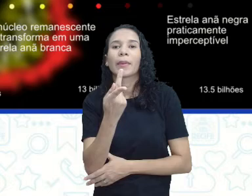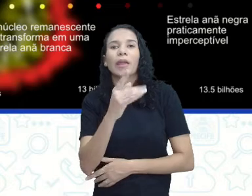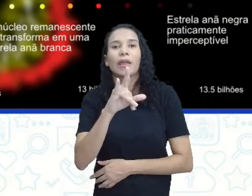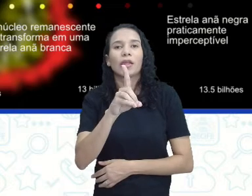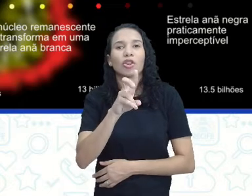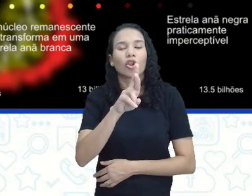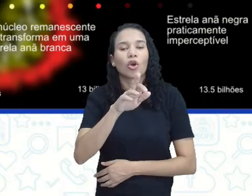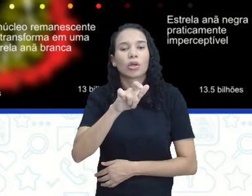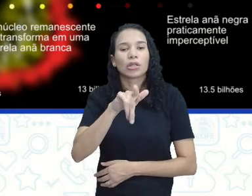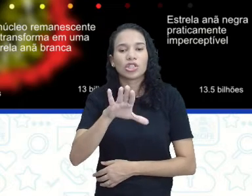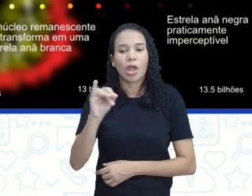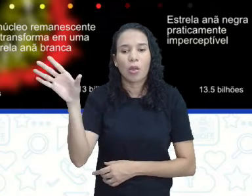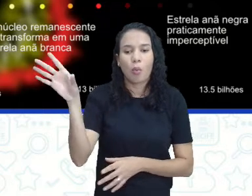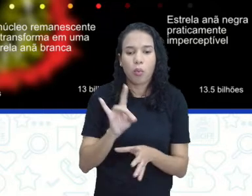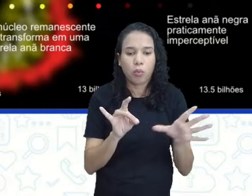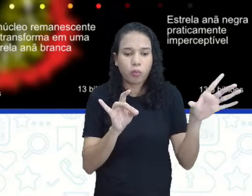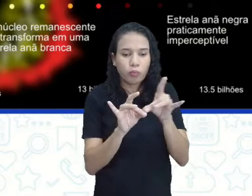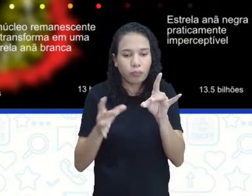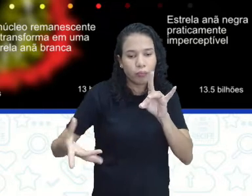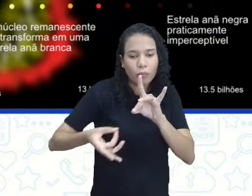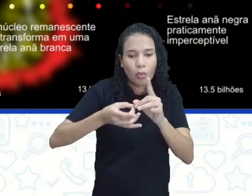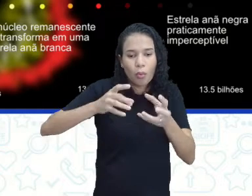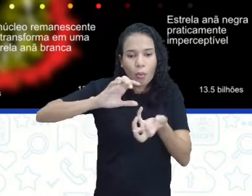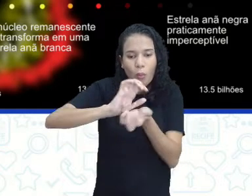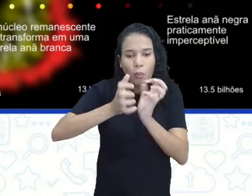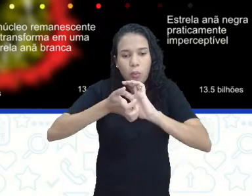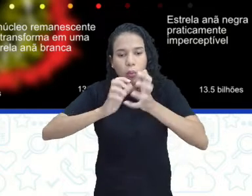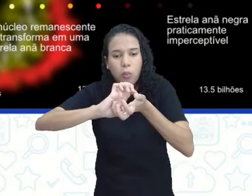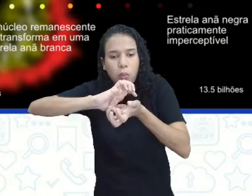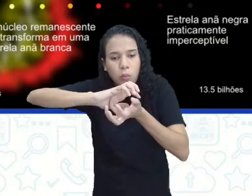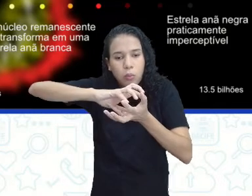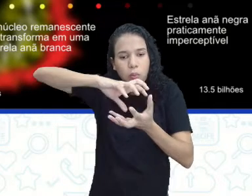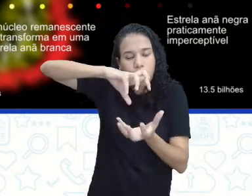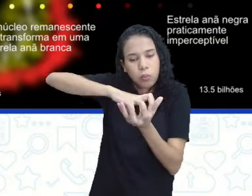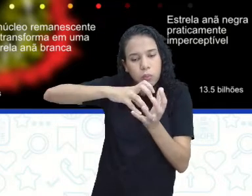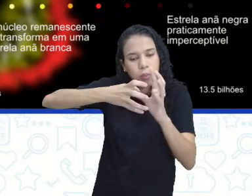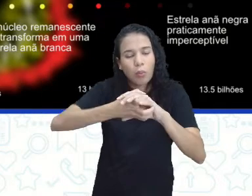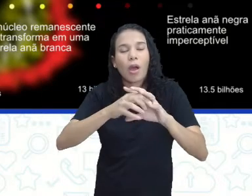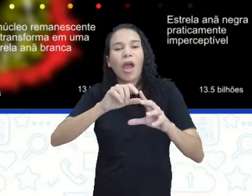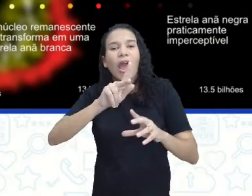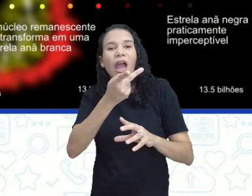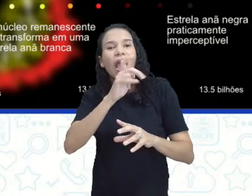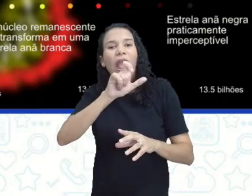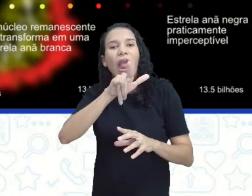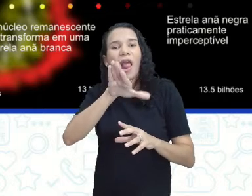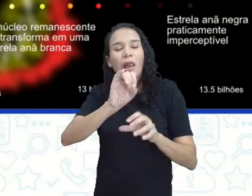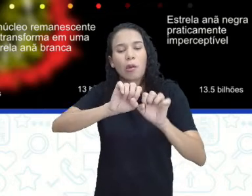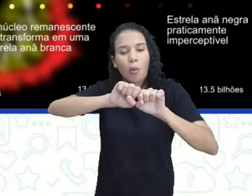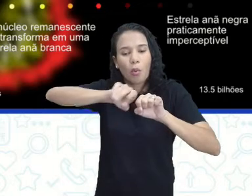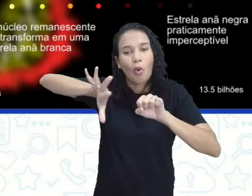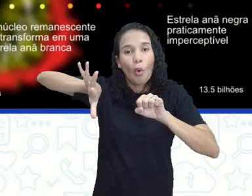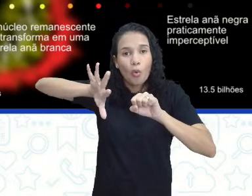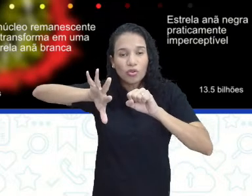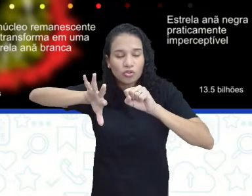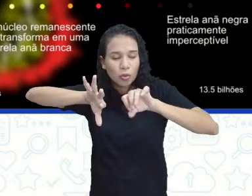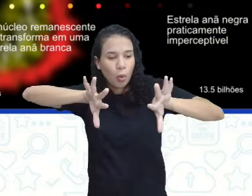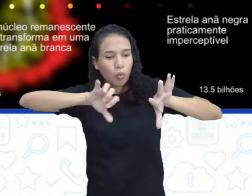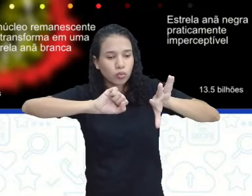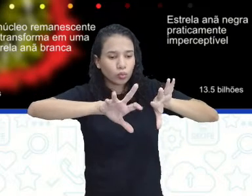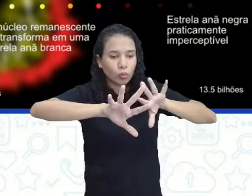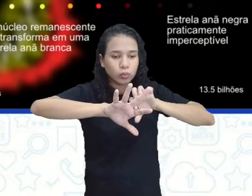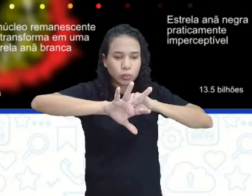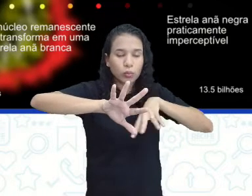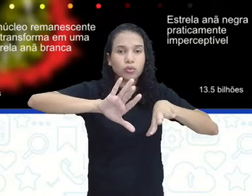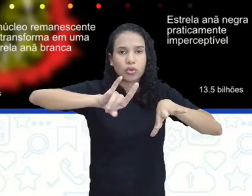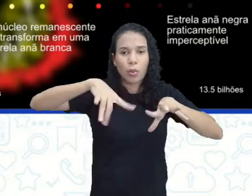hidrogênio, né? E através da fusão desse hidrogênio, formar hélio e liberar energia, liberar luz.